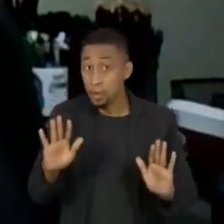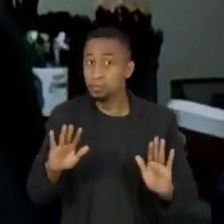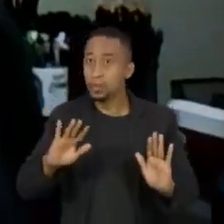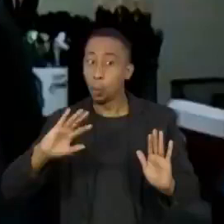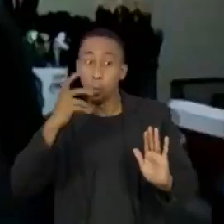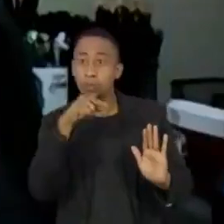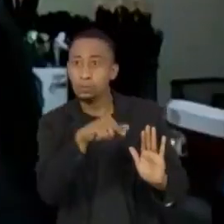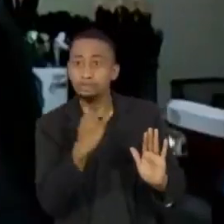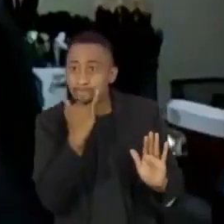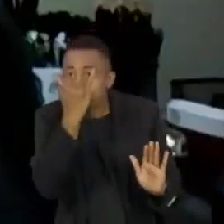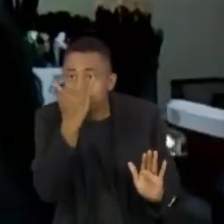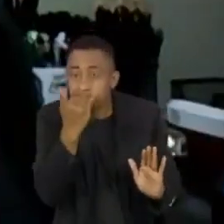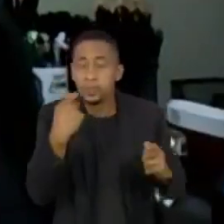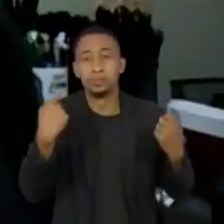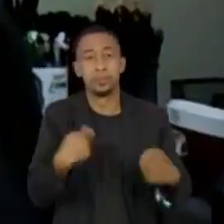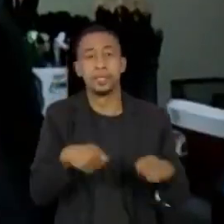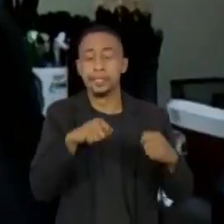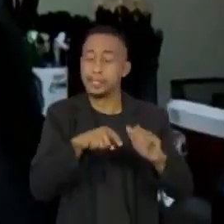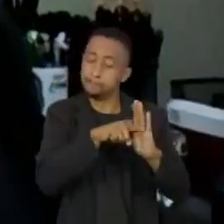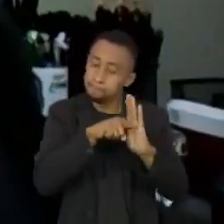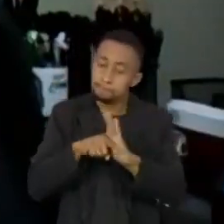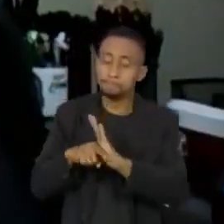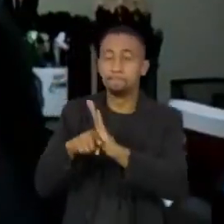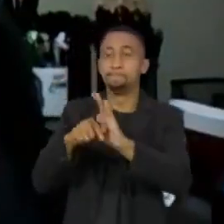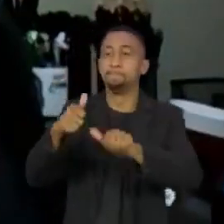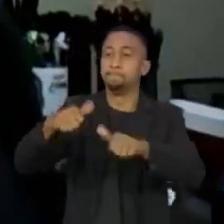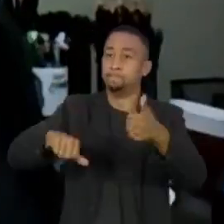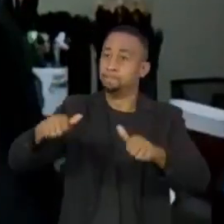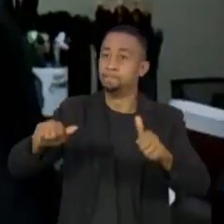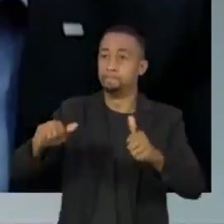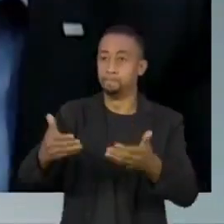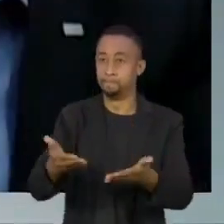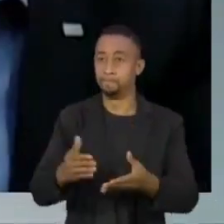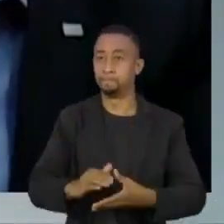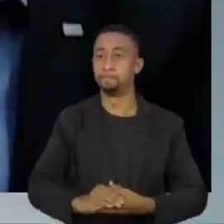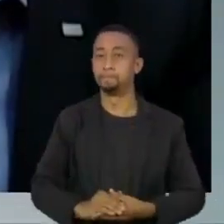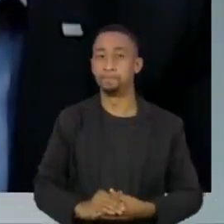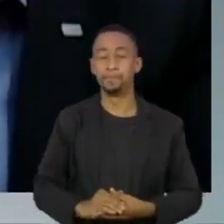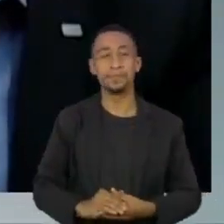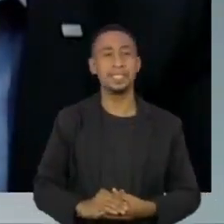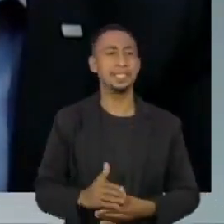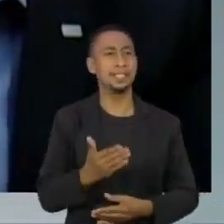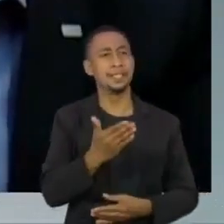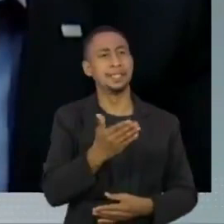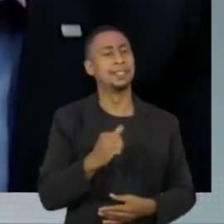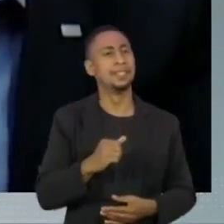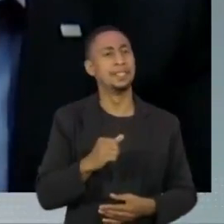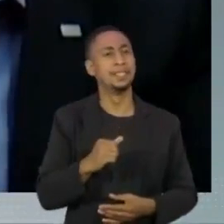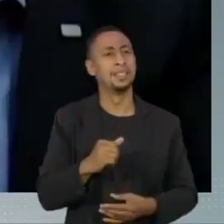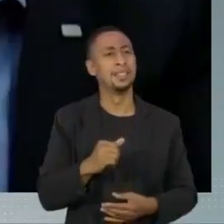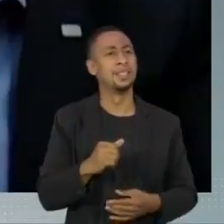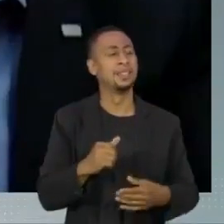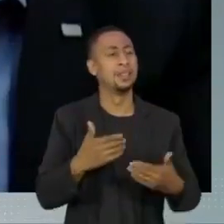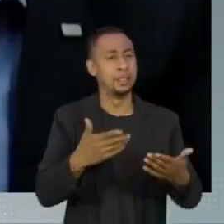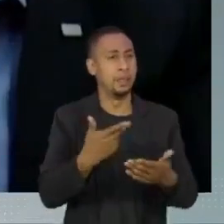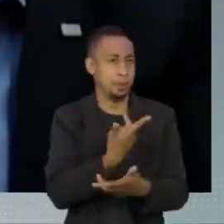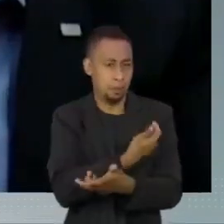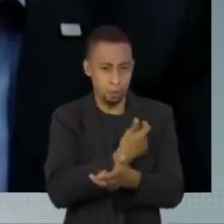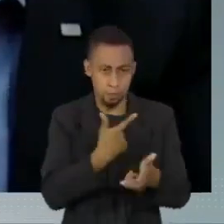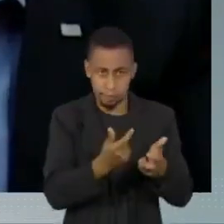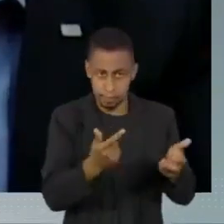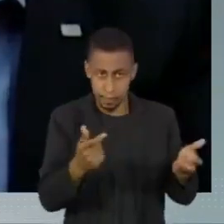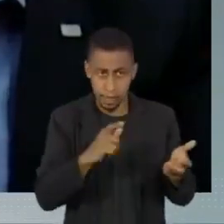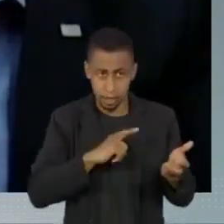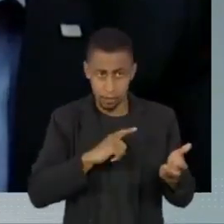evento adverso grave, merece uma análise muito maior. E unidades de saúde que tiverem doses